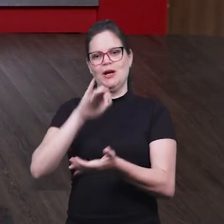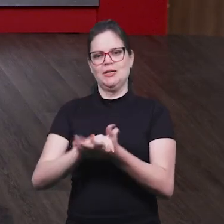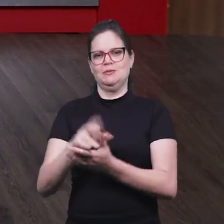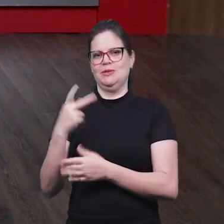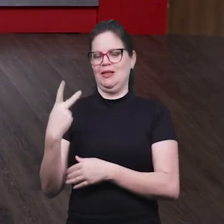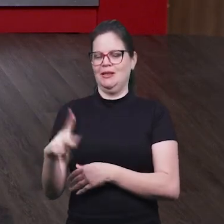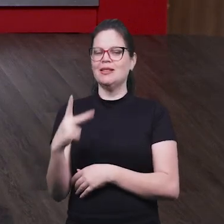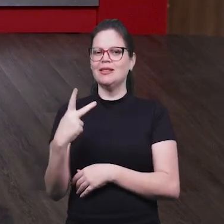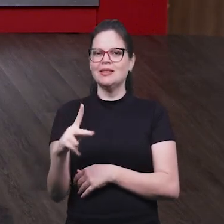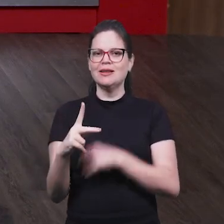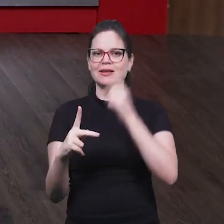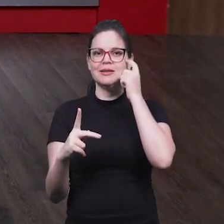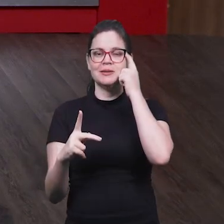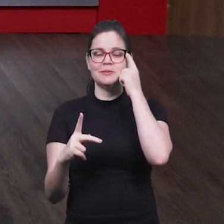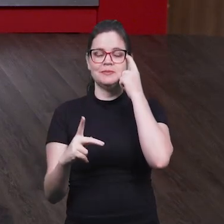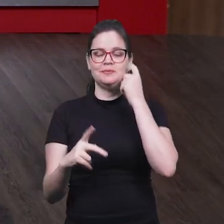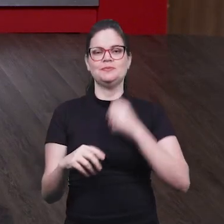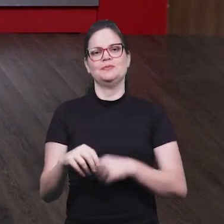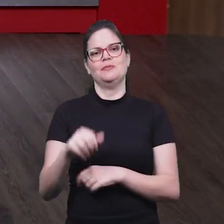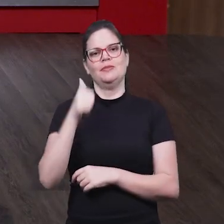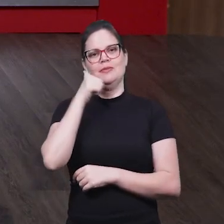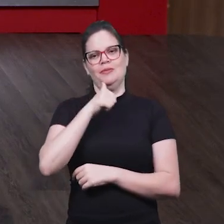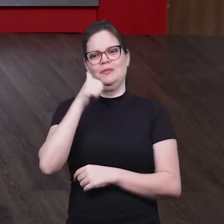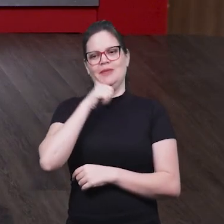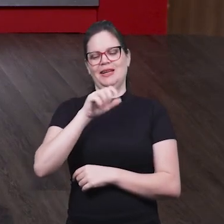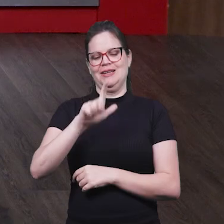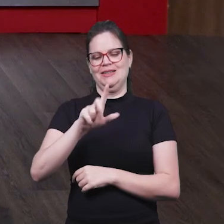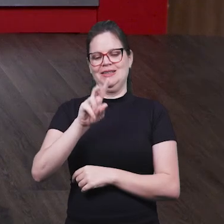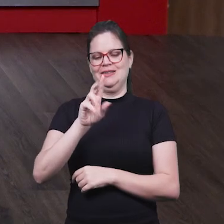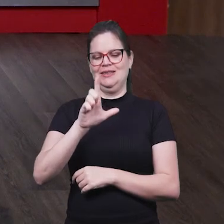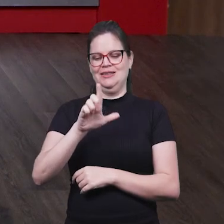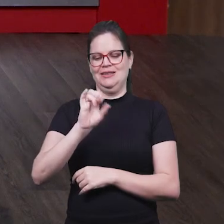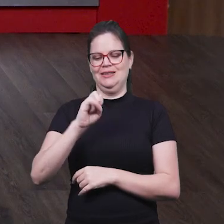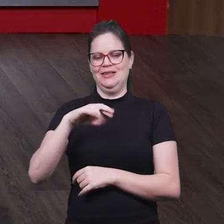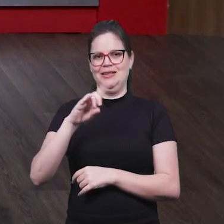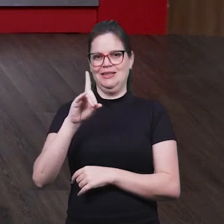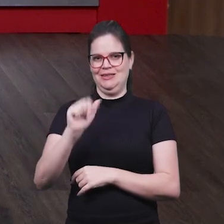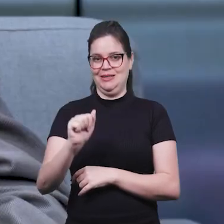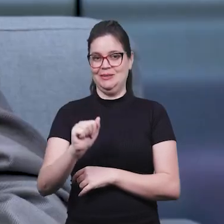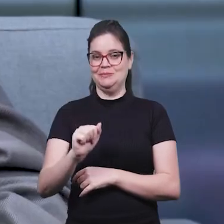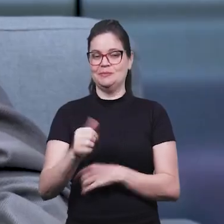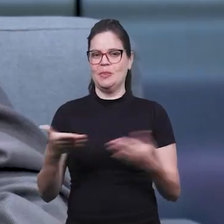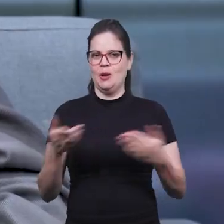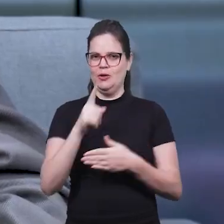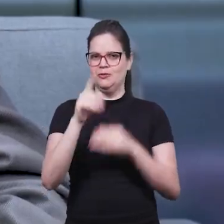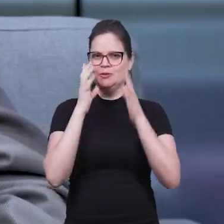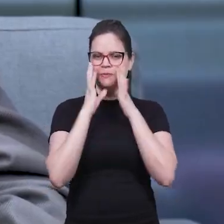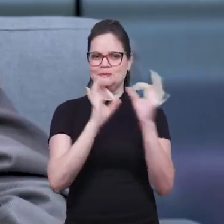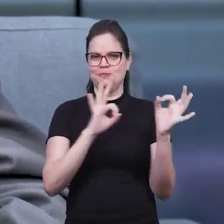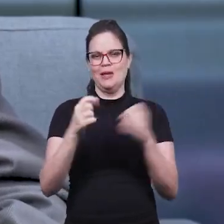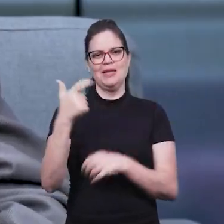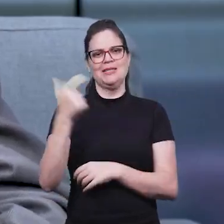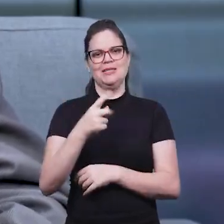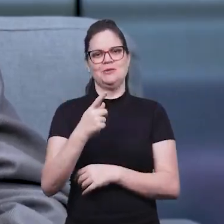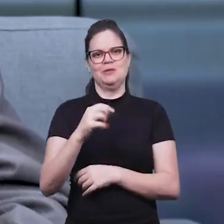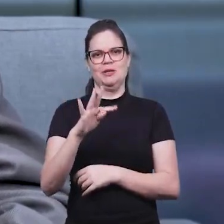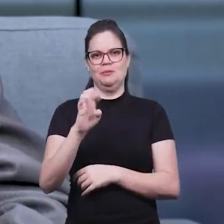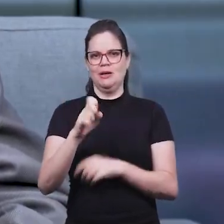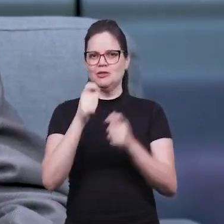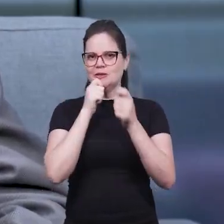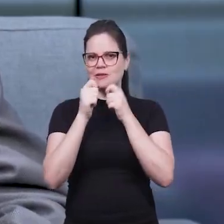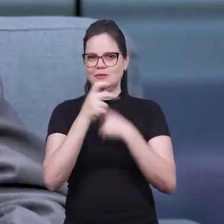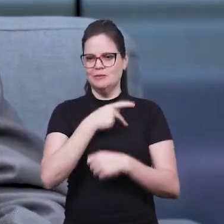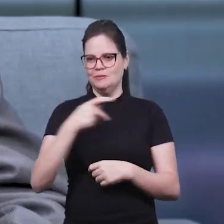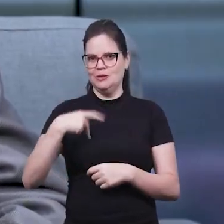a esposa, a nossa irmã Adelinda, que nós carinhosamente chamamos de Linda. Agora você fica com essa edição, a